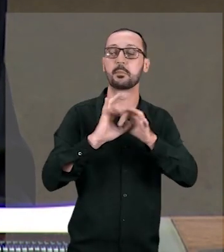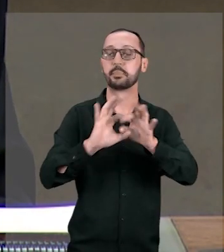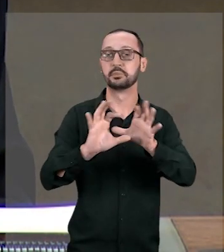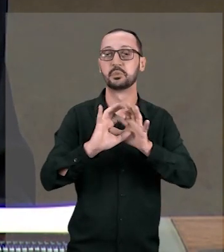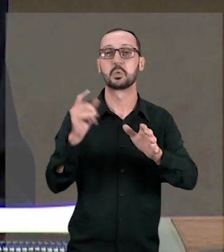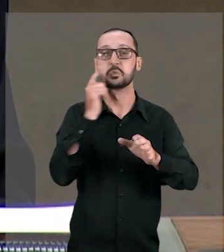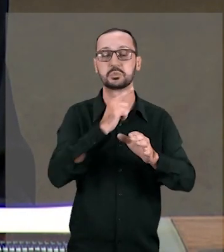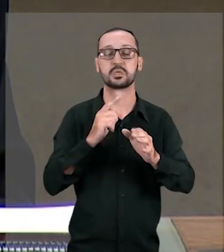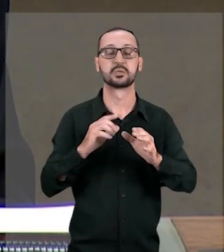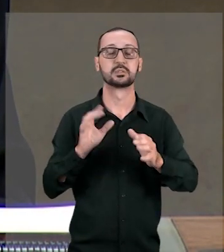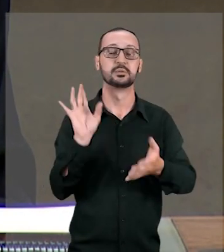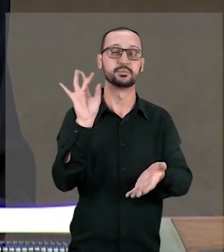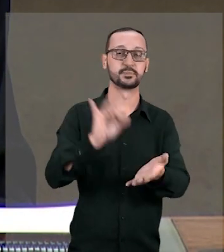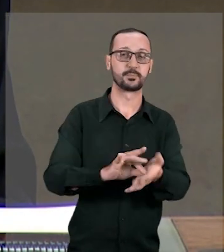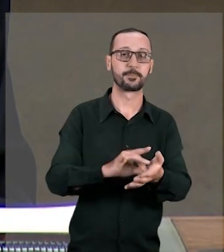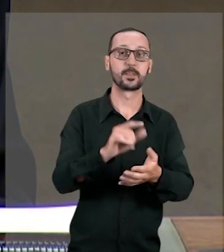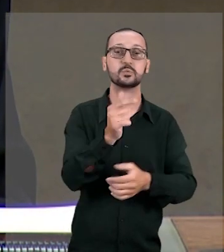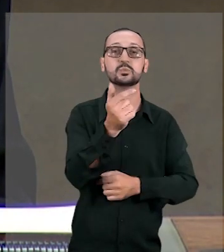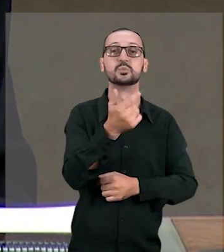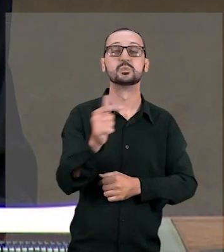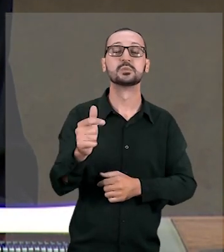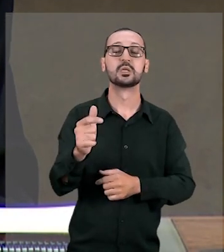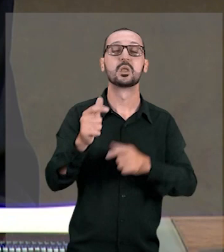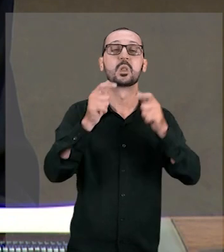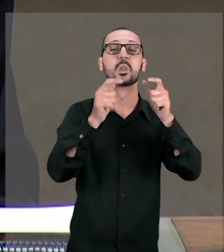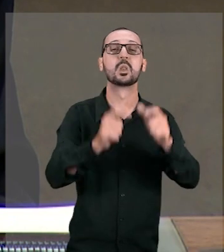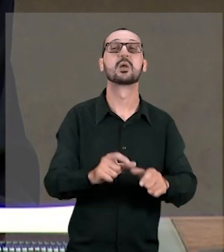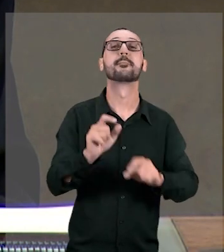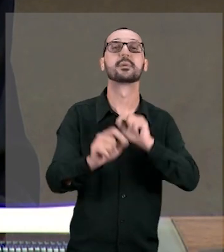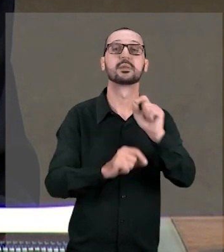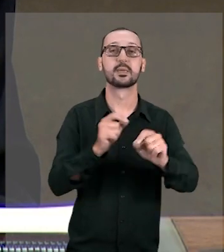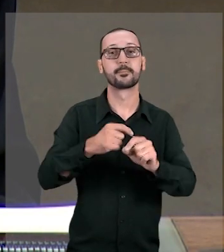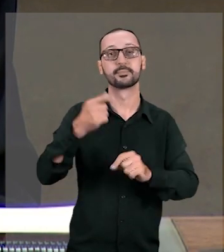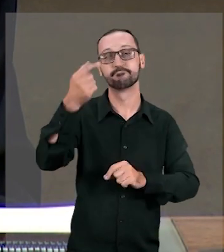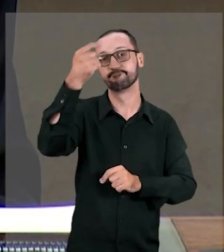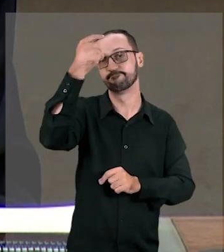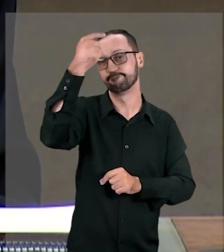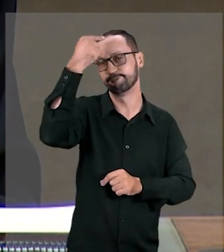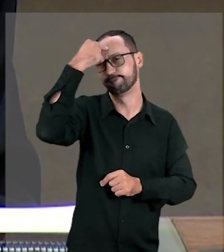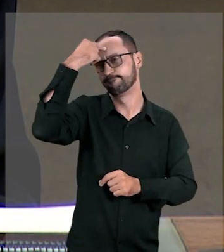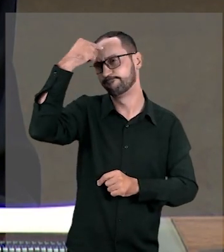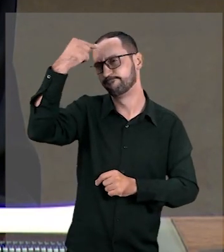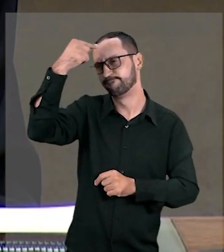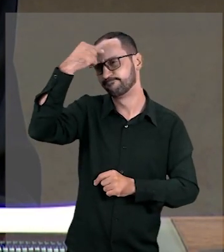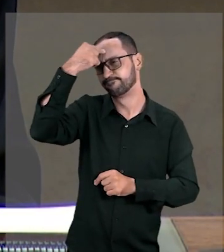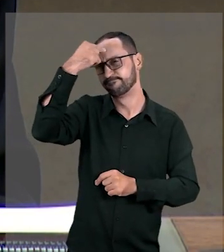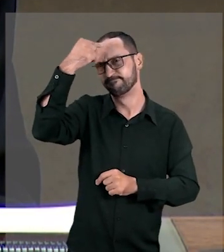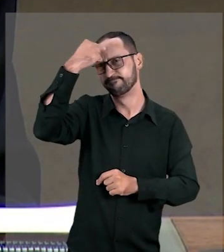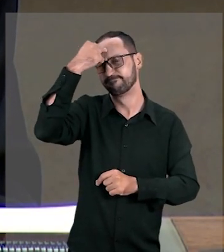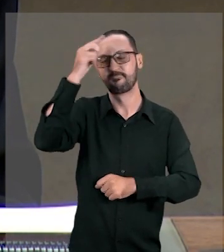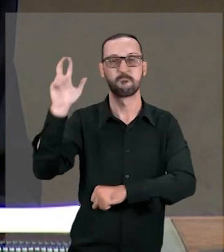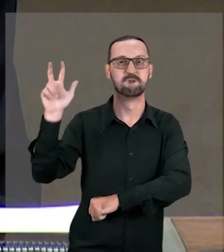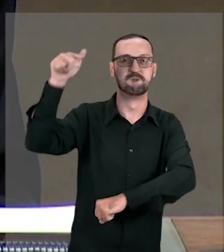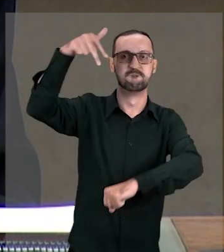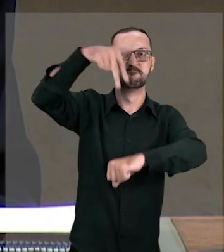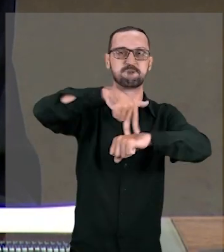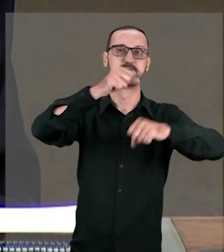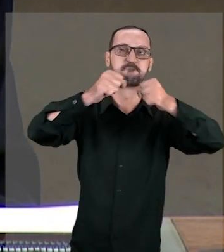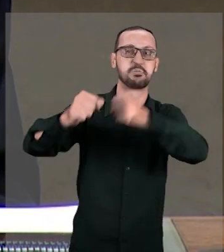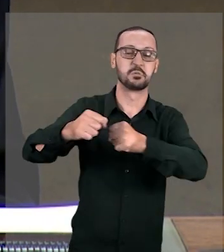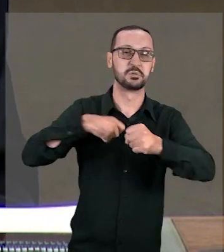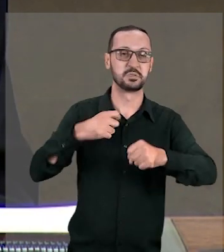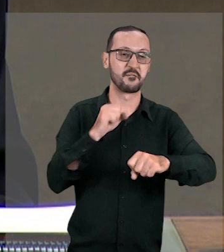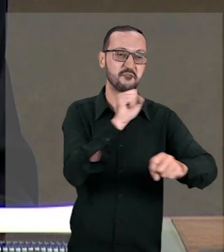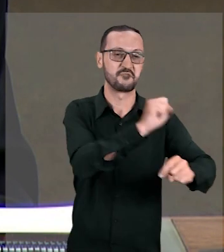mundo. Só não tem lugar para uma mentalidade em que eu chego ao poder e eu me aproprio